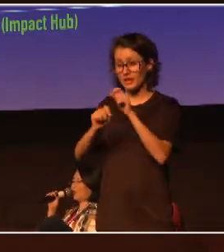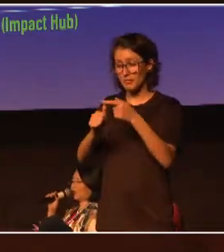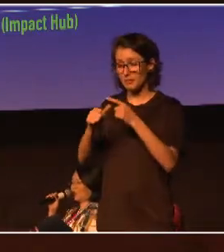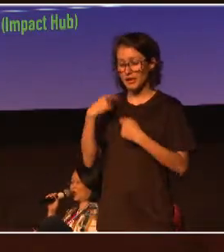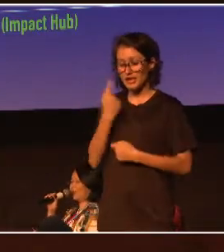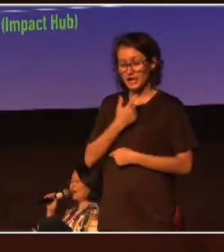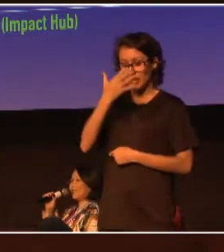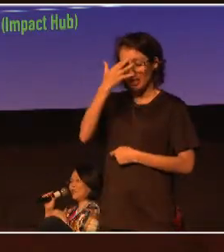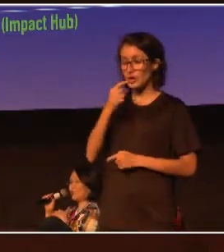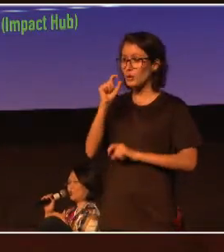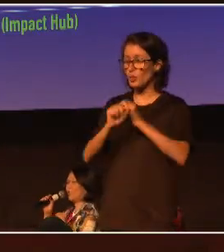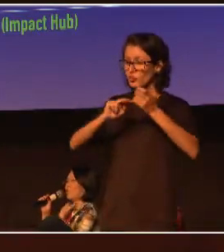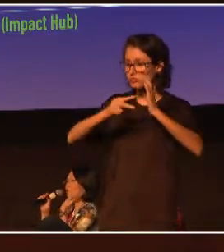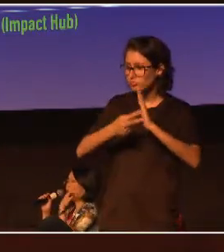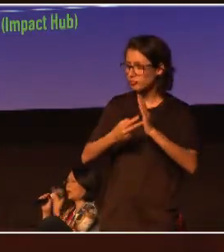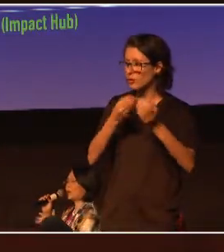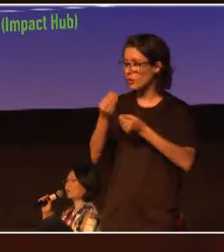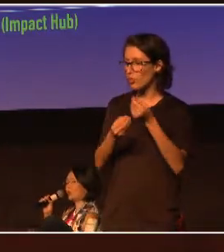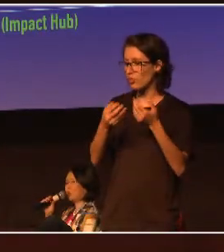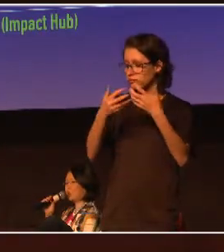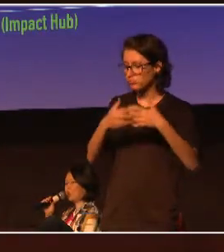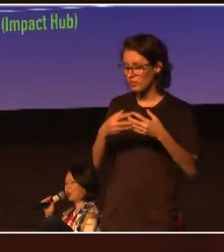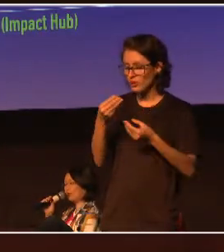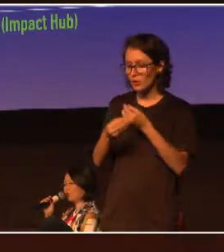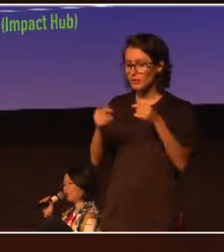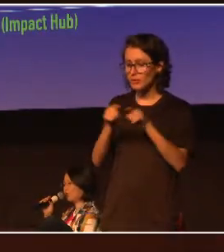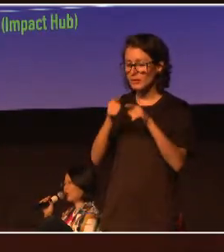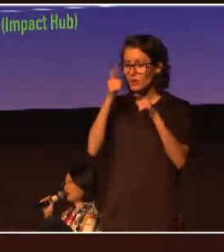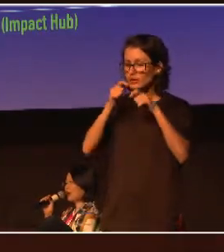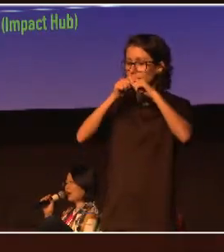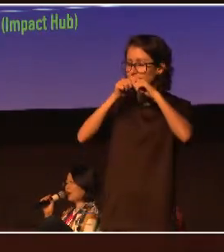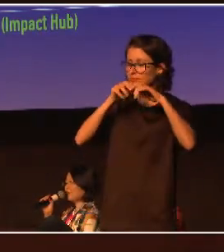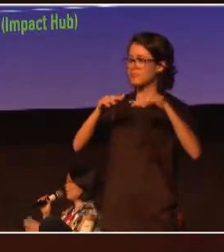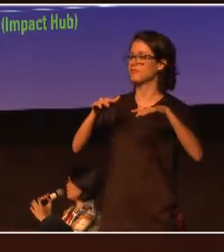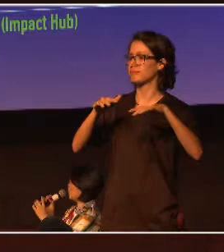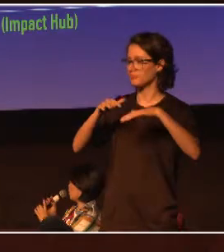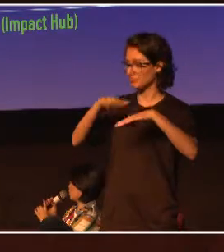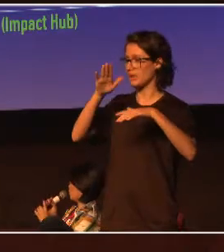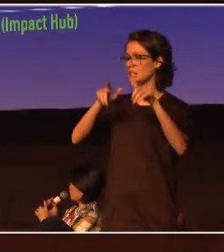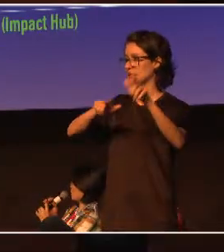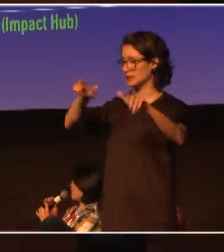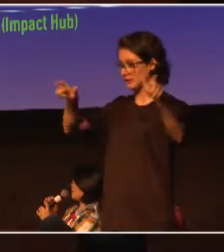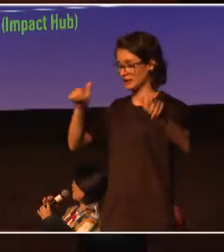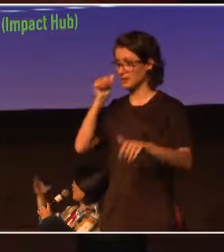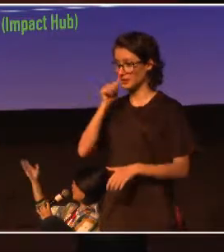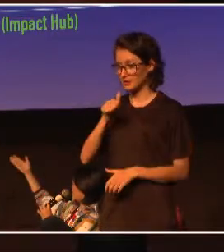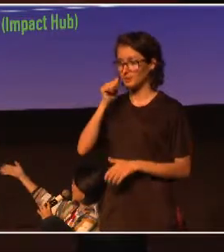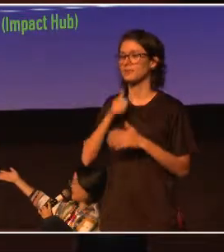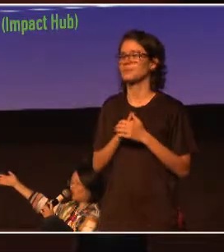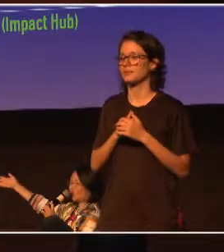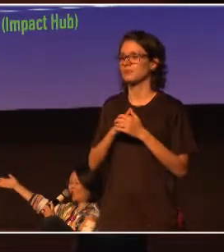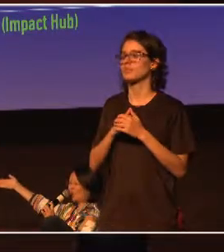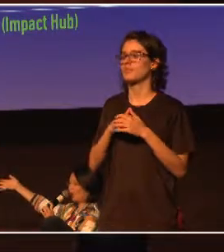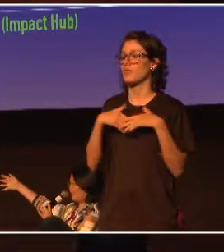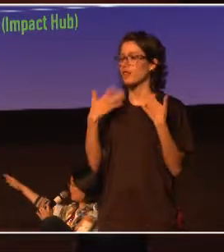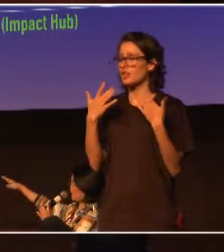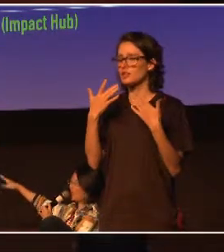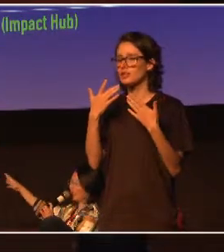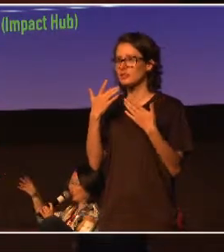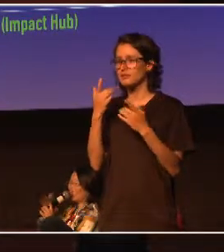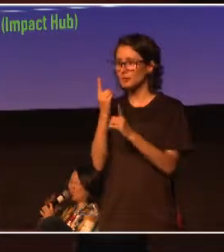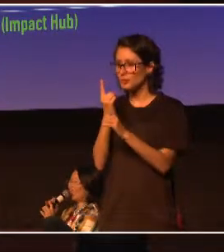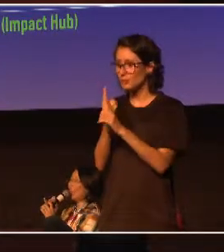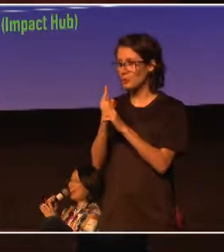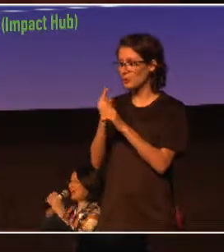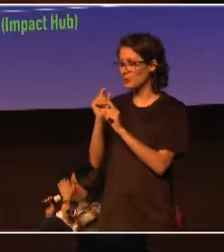entender o blockchain e depois de como começar a multiplicar isso. E aí nós descobrimos esse objeto